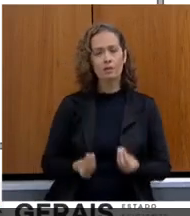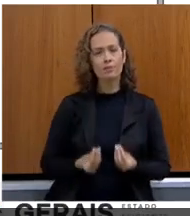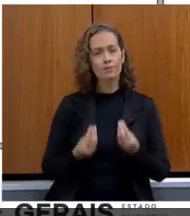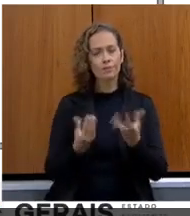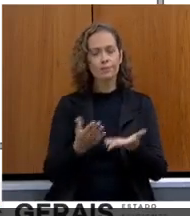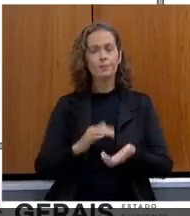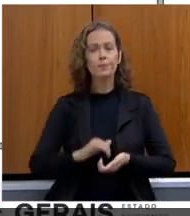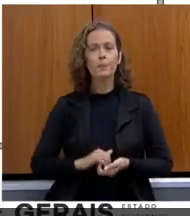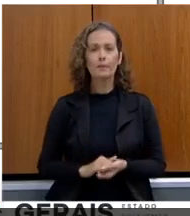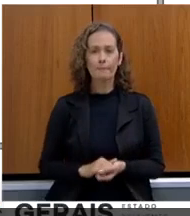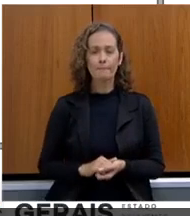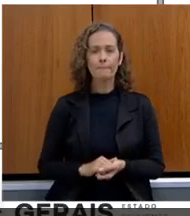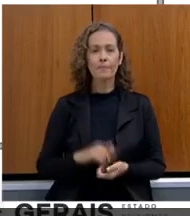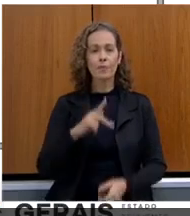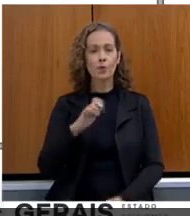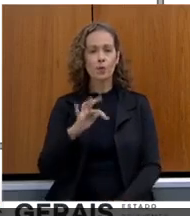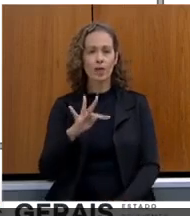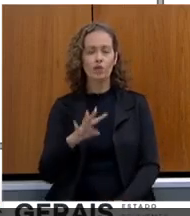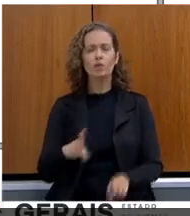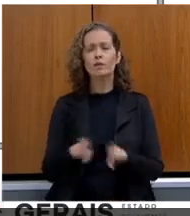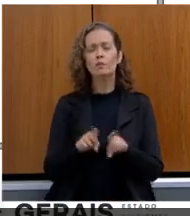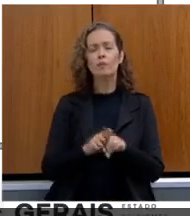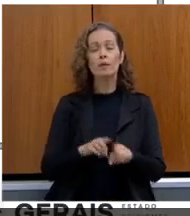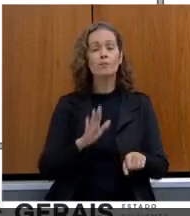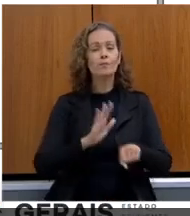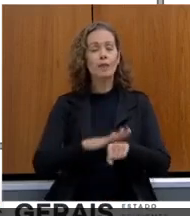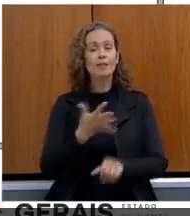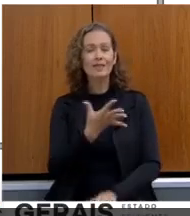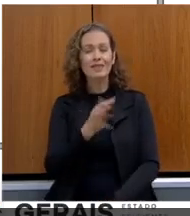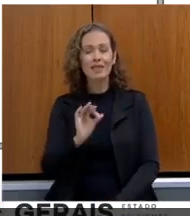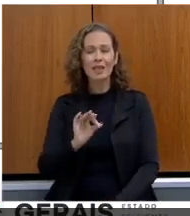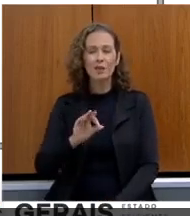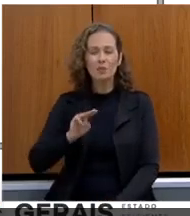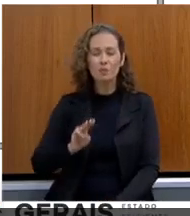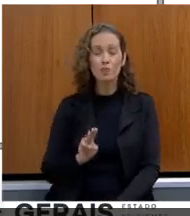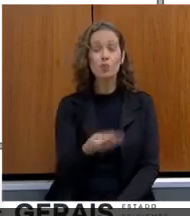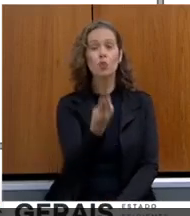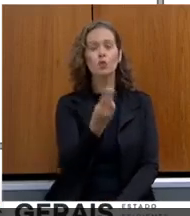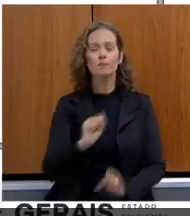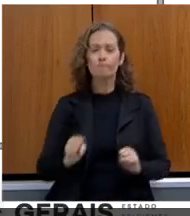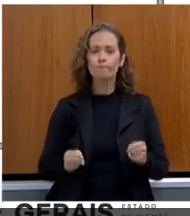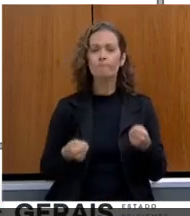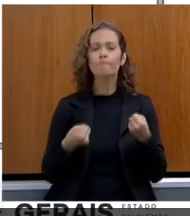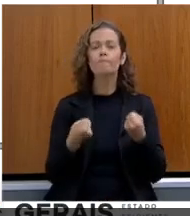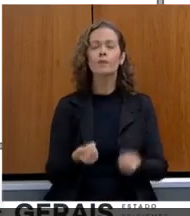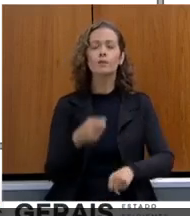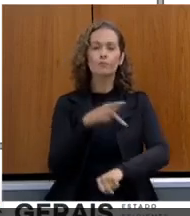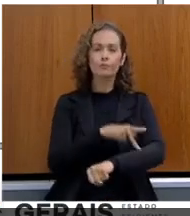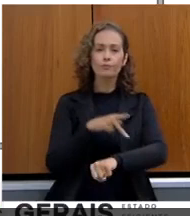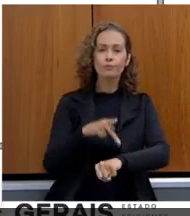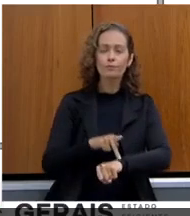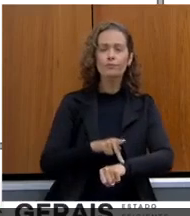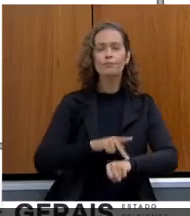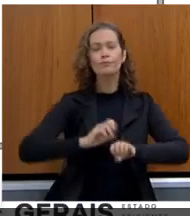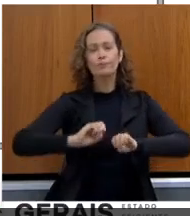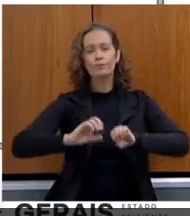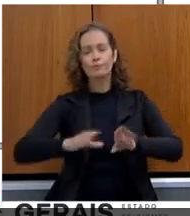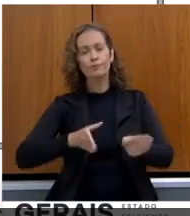Pet e mais de 100 milhões em relação a questões de fortalecimento das ações pedagógicas